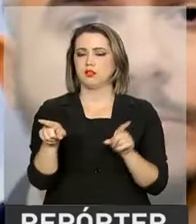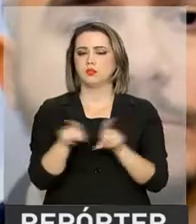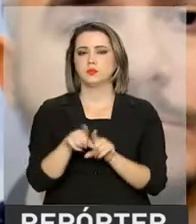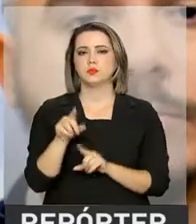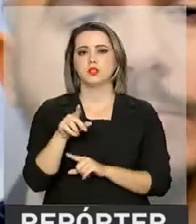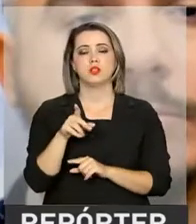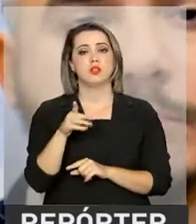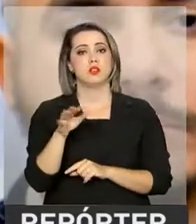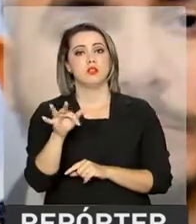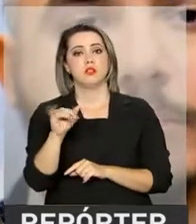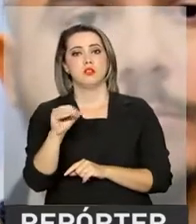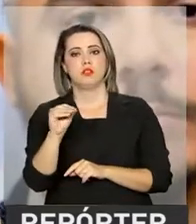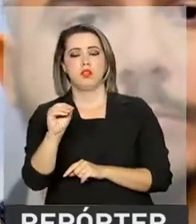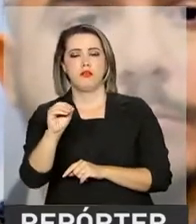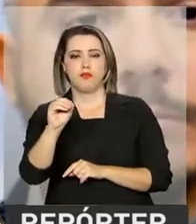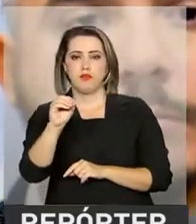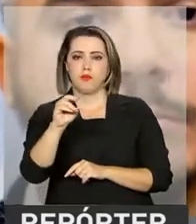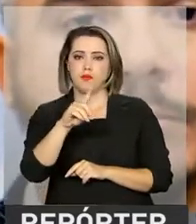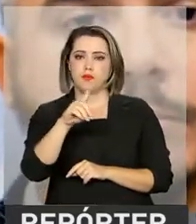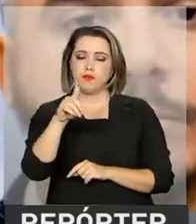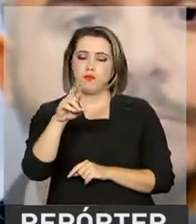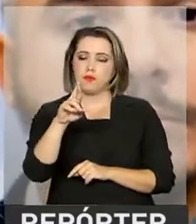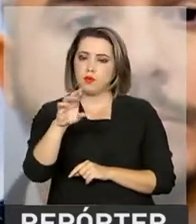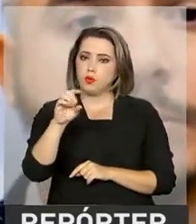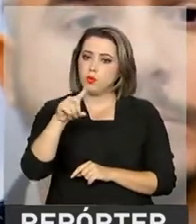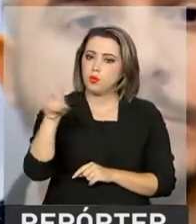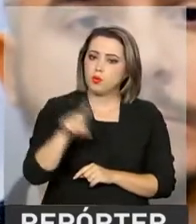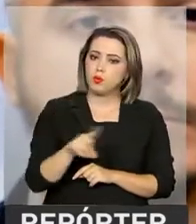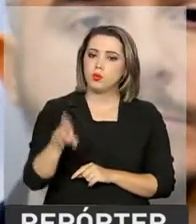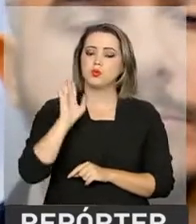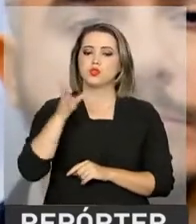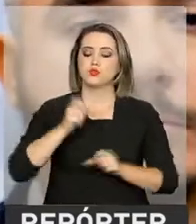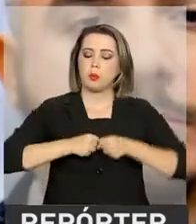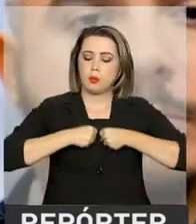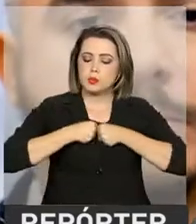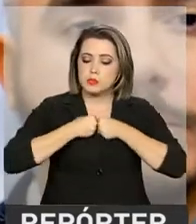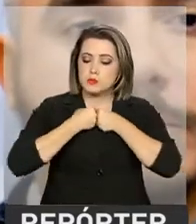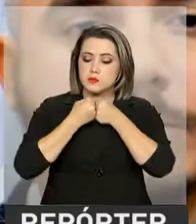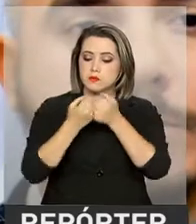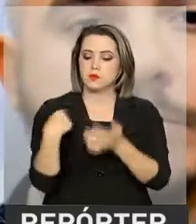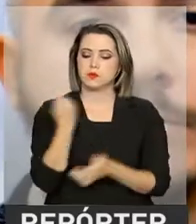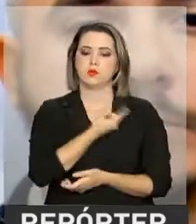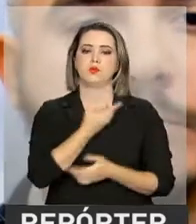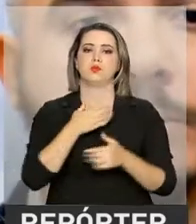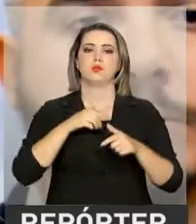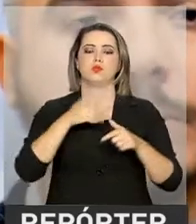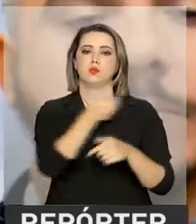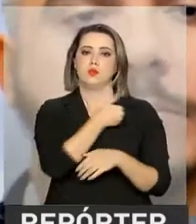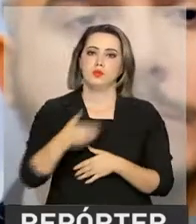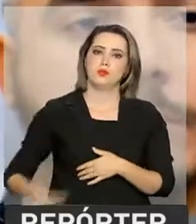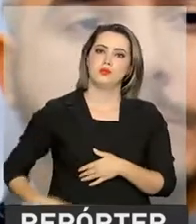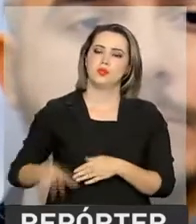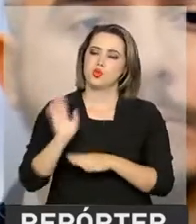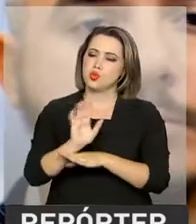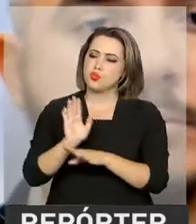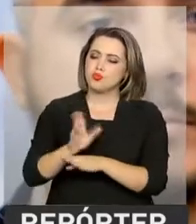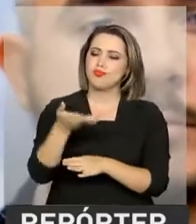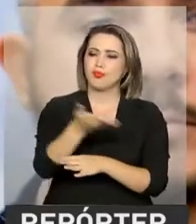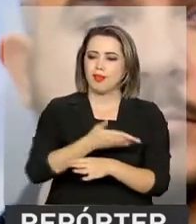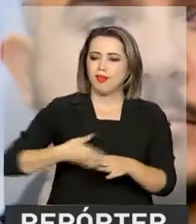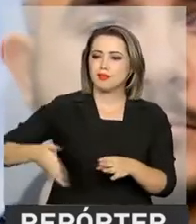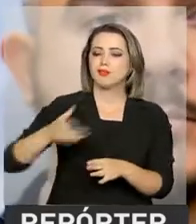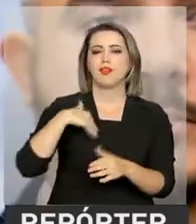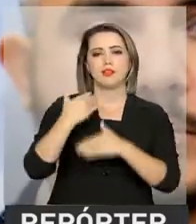na Fiocruz, já estão em teste em macacos. Então, há um esforço enorme nosso de produção de conhecimento, de apoiar quem quer